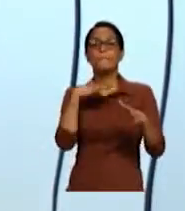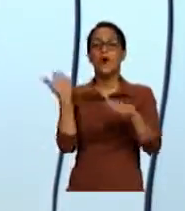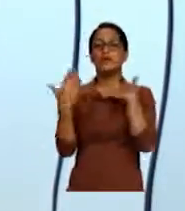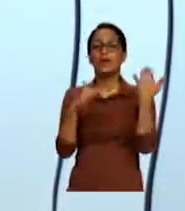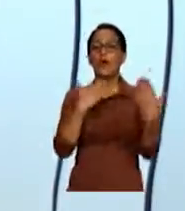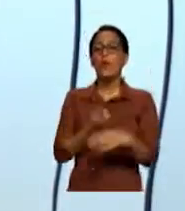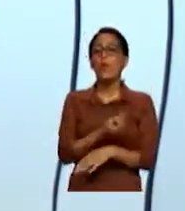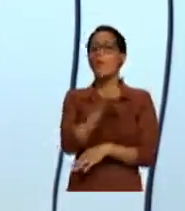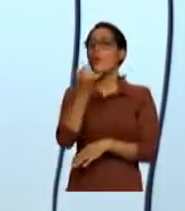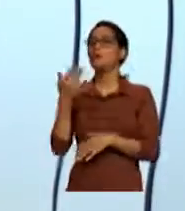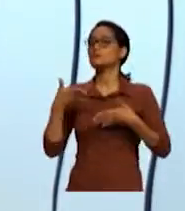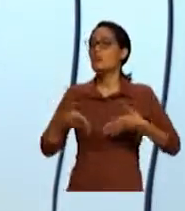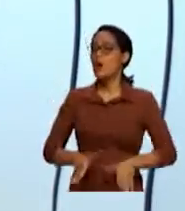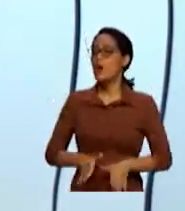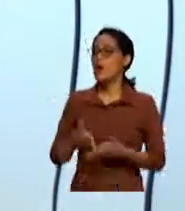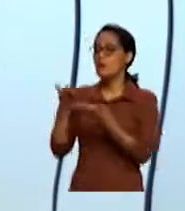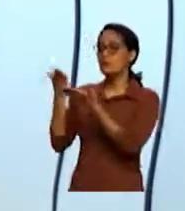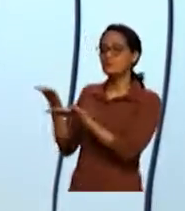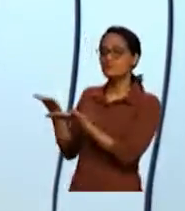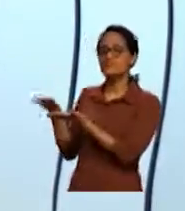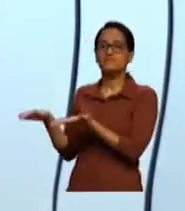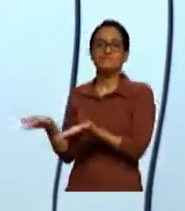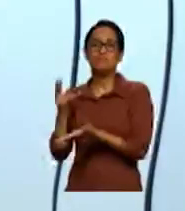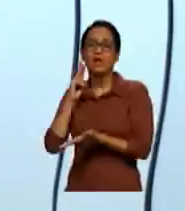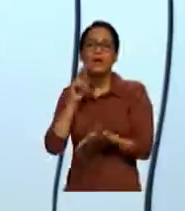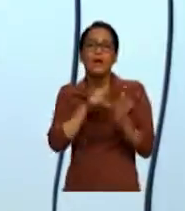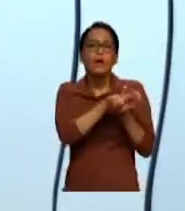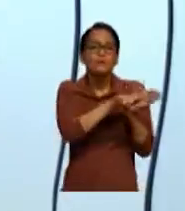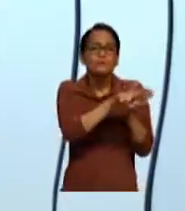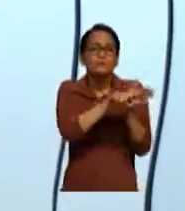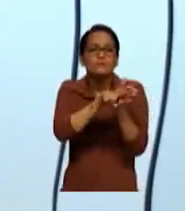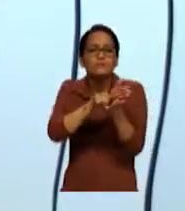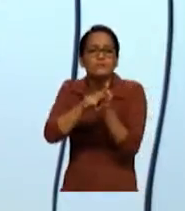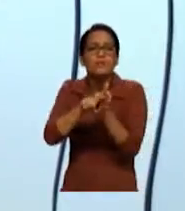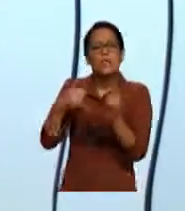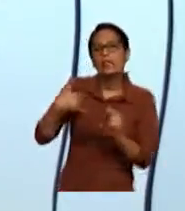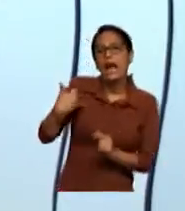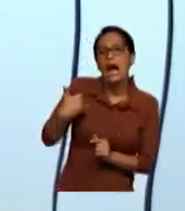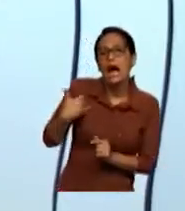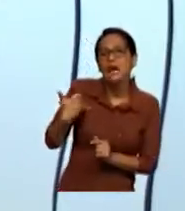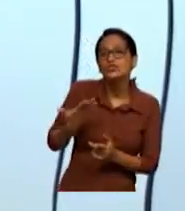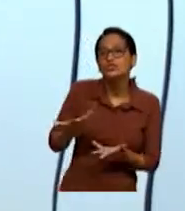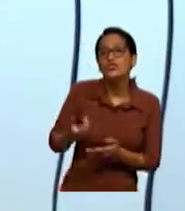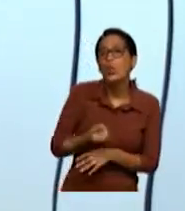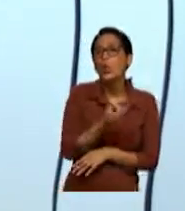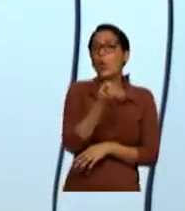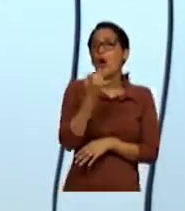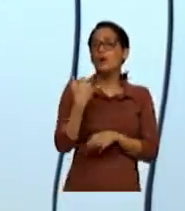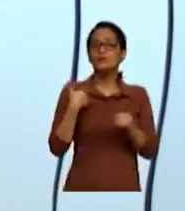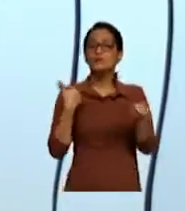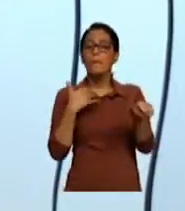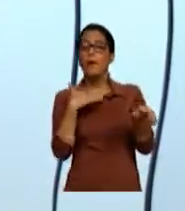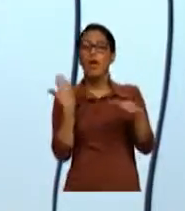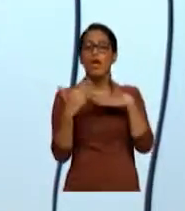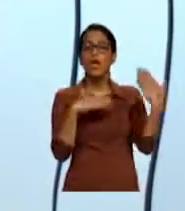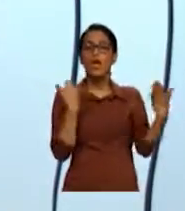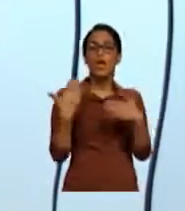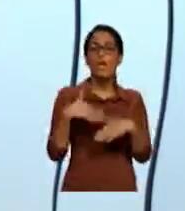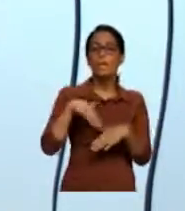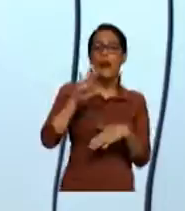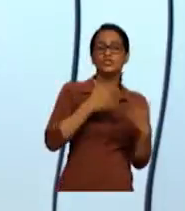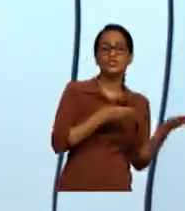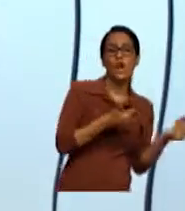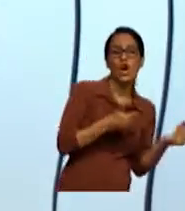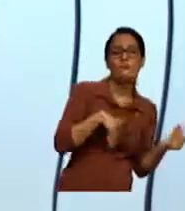taxa de pessoas que morrem, e aí a gente faz aquela estimativa de idade, de quantos anos a pessoa está morrendo, com quantos